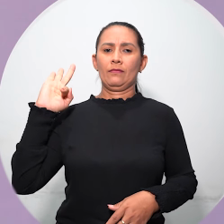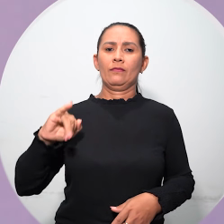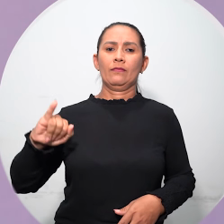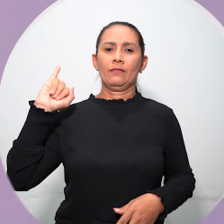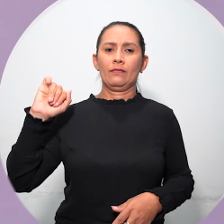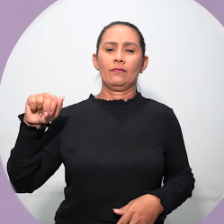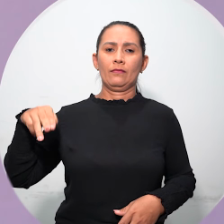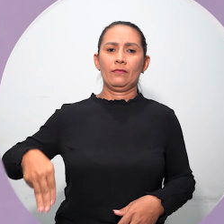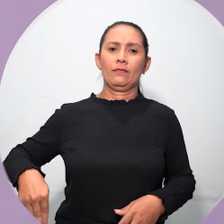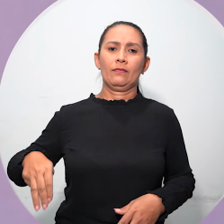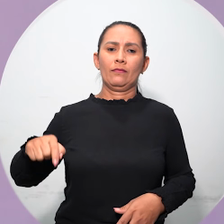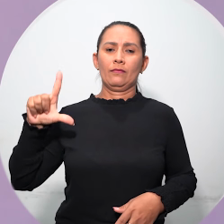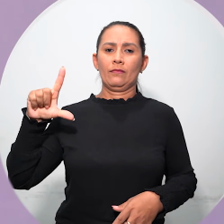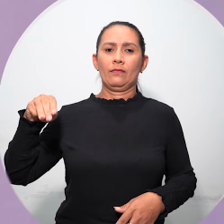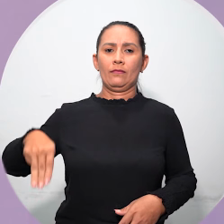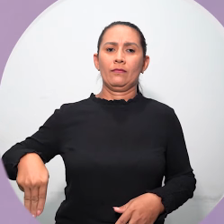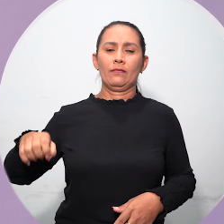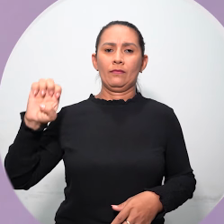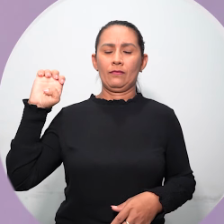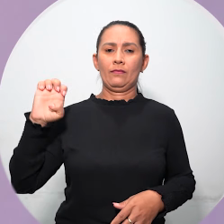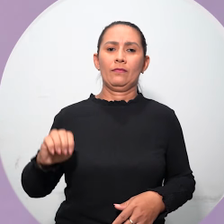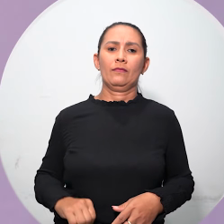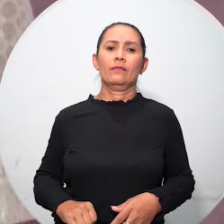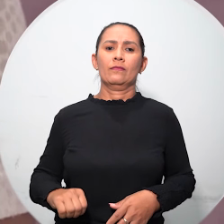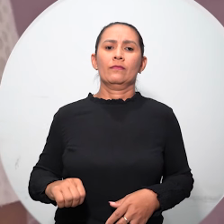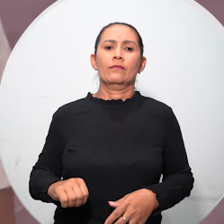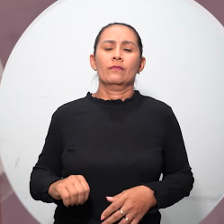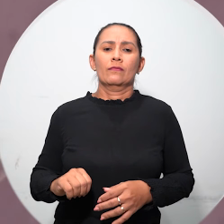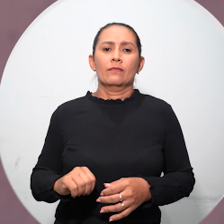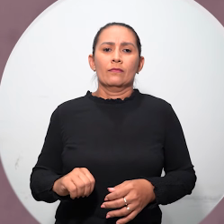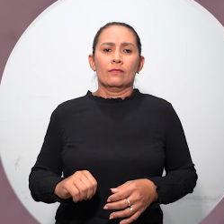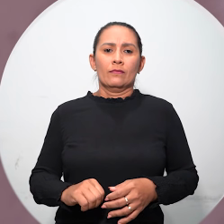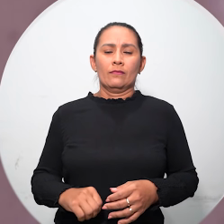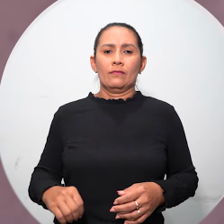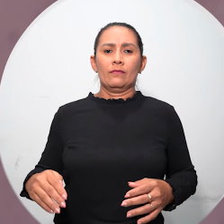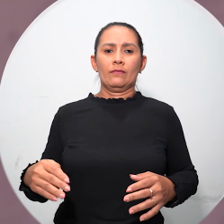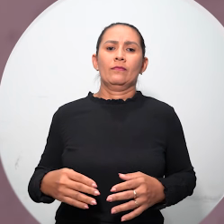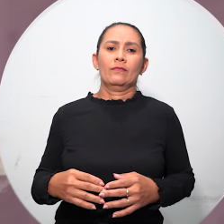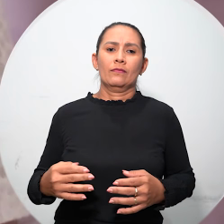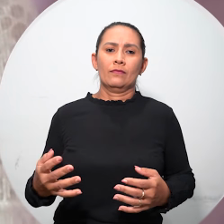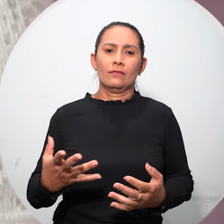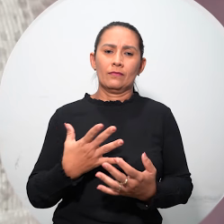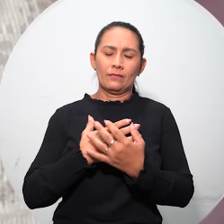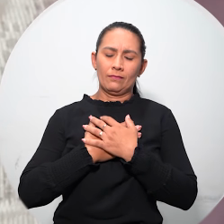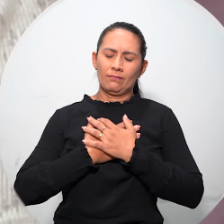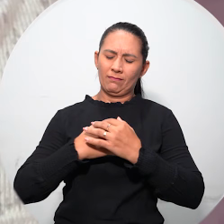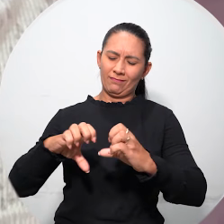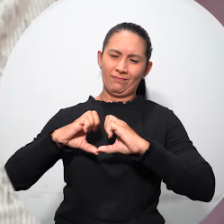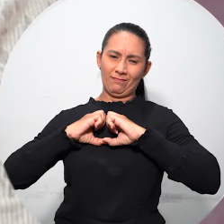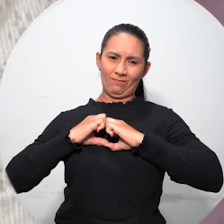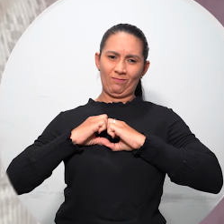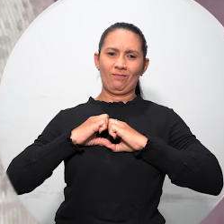o tempo que ele viveu em Brejo, o amor dele com Suzete, quando começou a namorar com ela, que eles namoravam ali na Bueira.